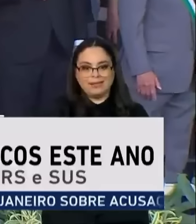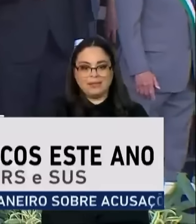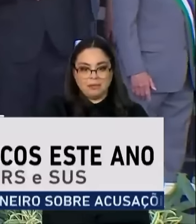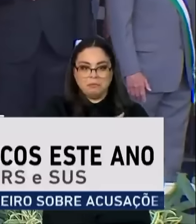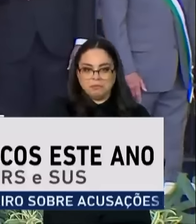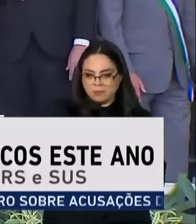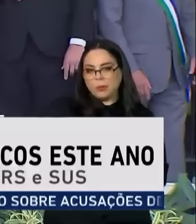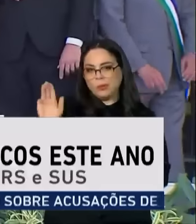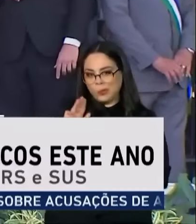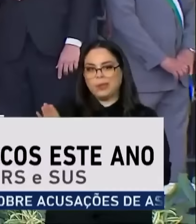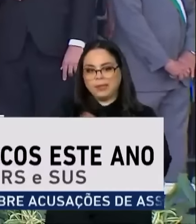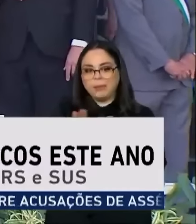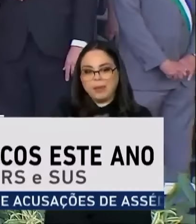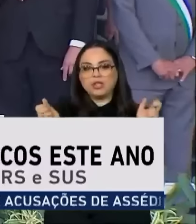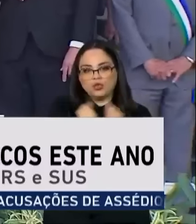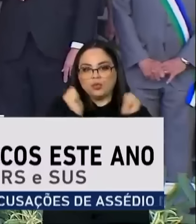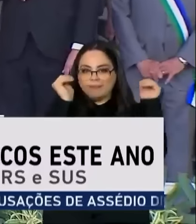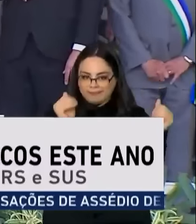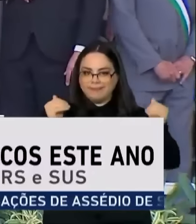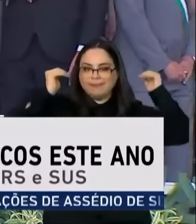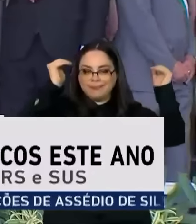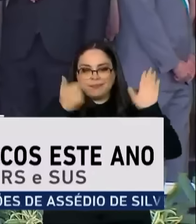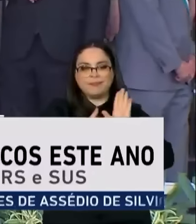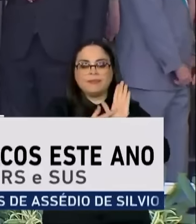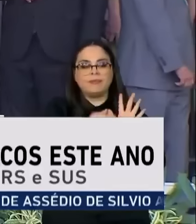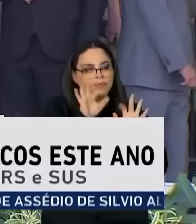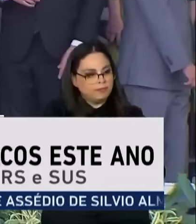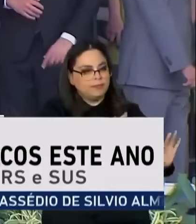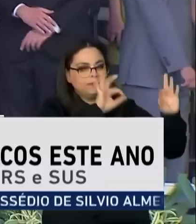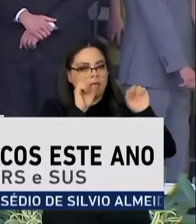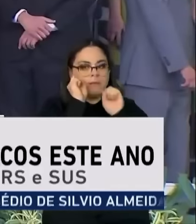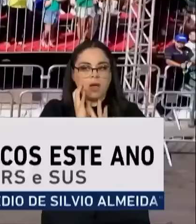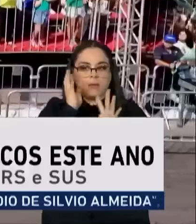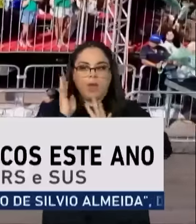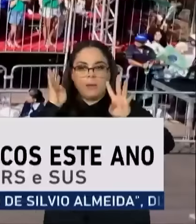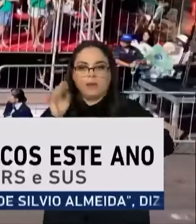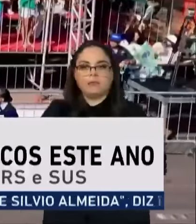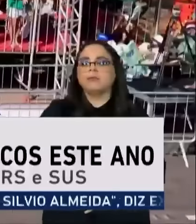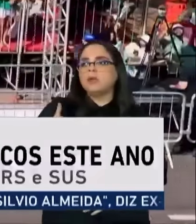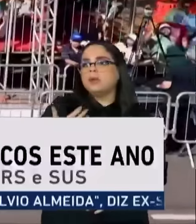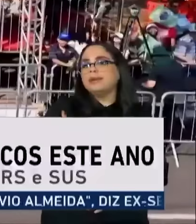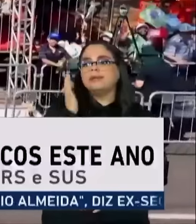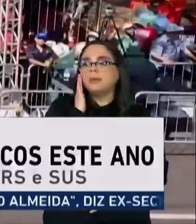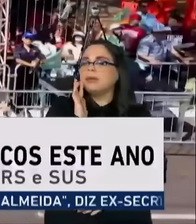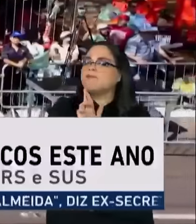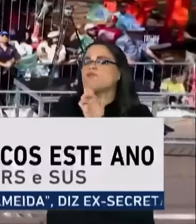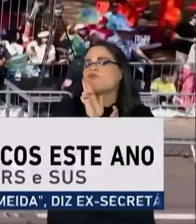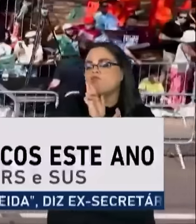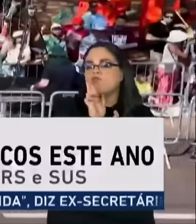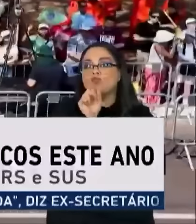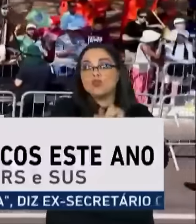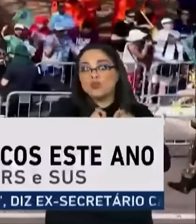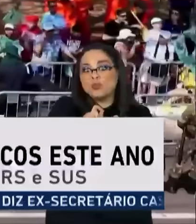de carros, né? O palanque das autoridades a gente vê agora na imagem, a abertura então desfile motorizado, a gente viu agora há